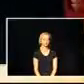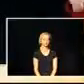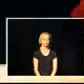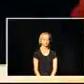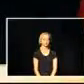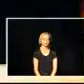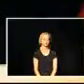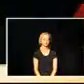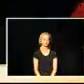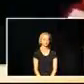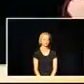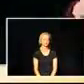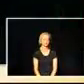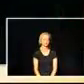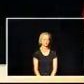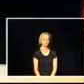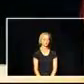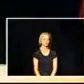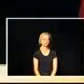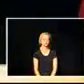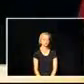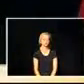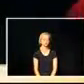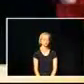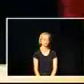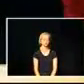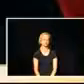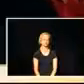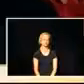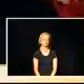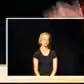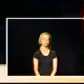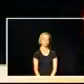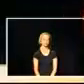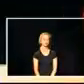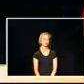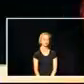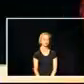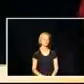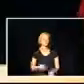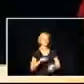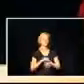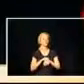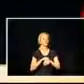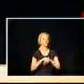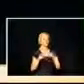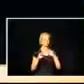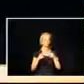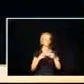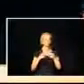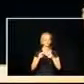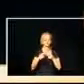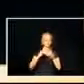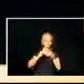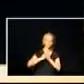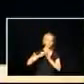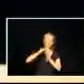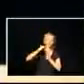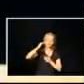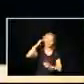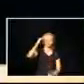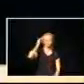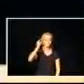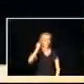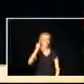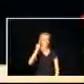de trabalho, pelo menos um reajuste digno, não é mesmo, Vânia? Mas nós gostaríamos